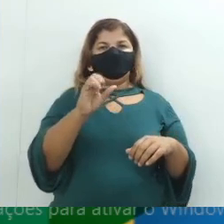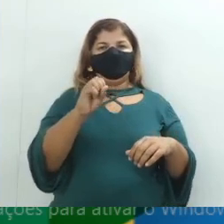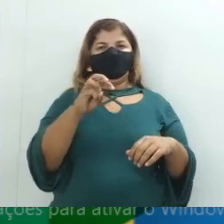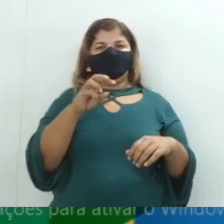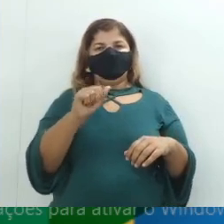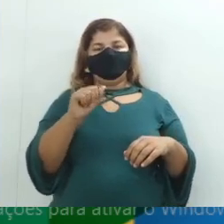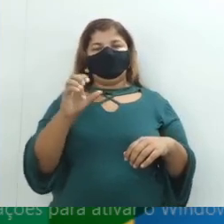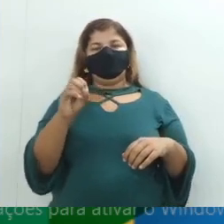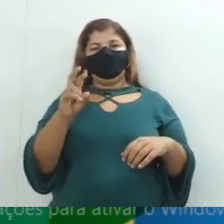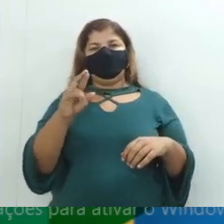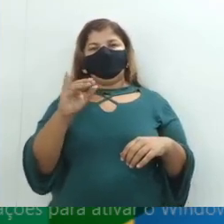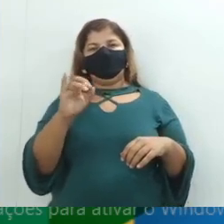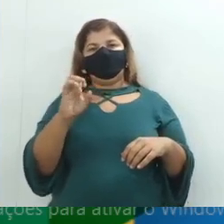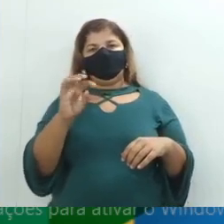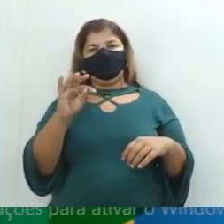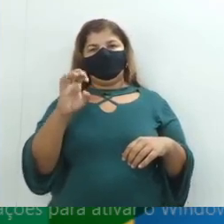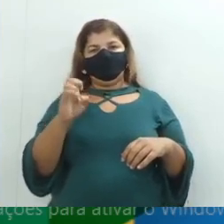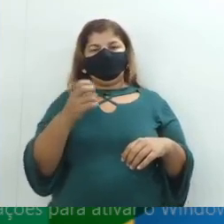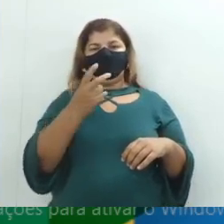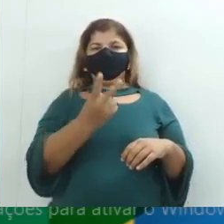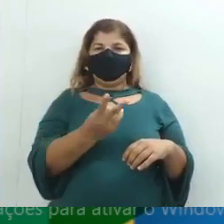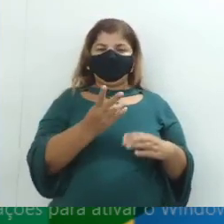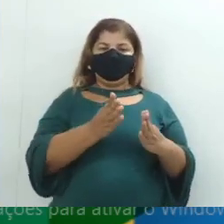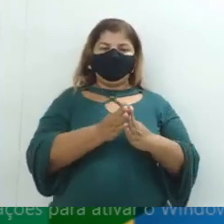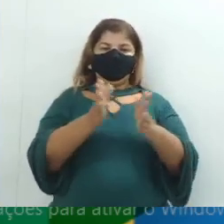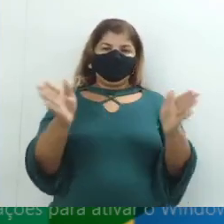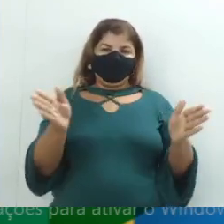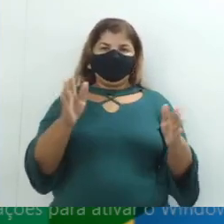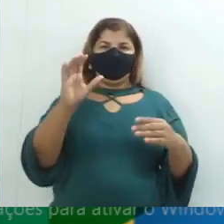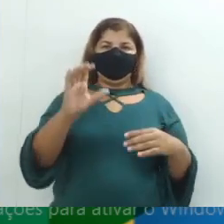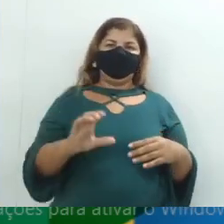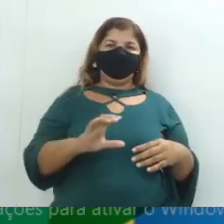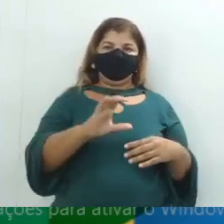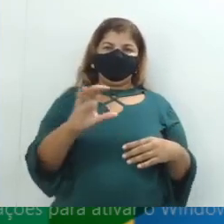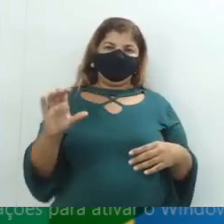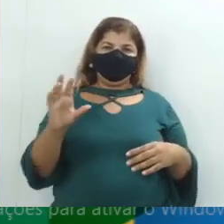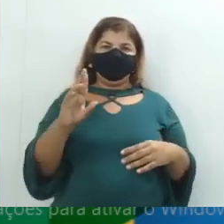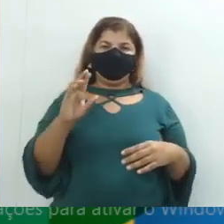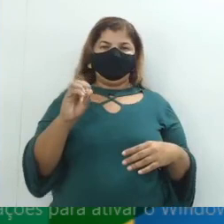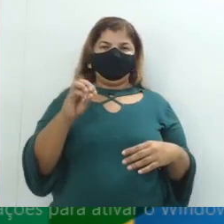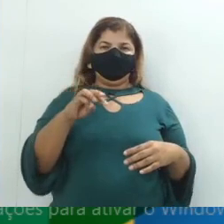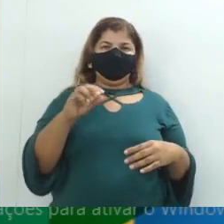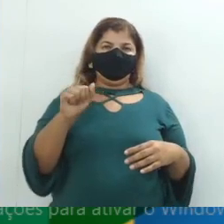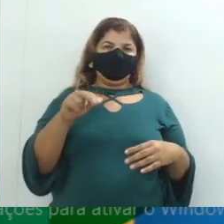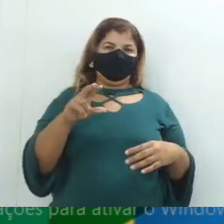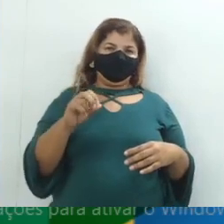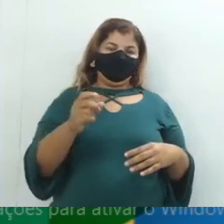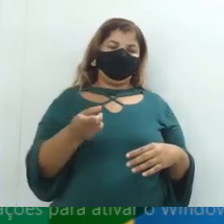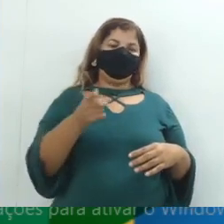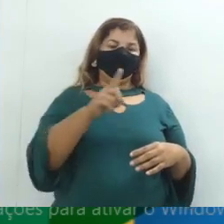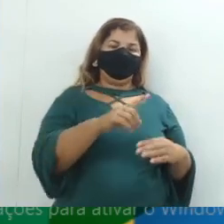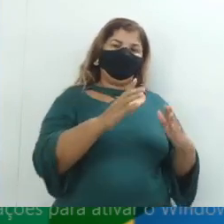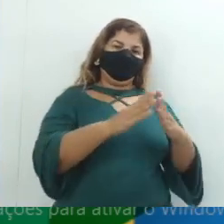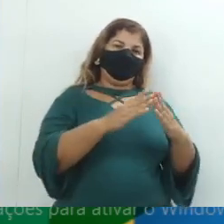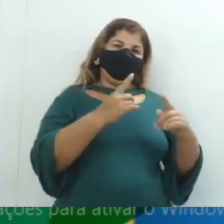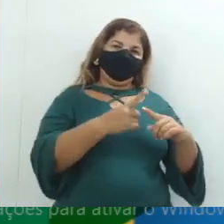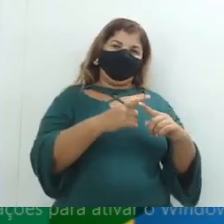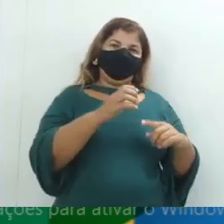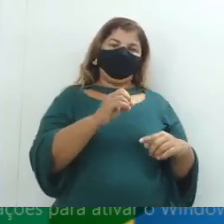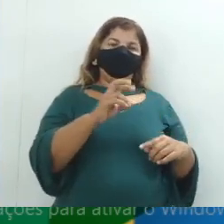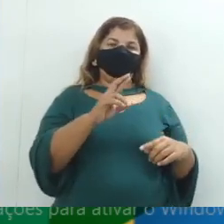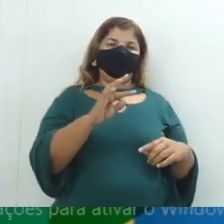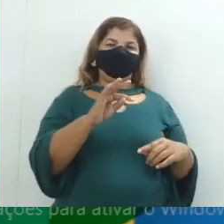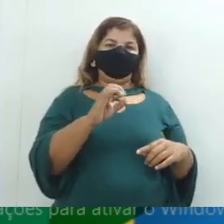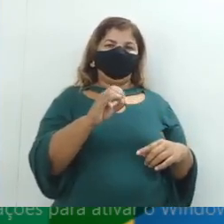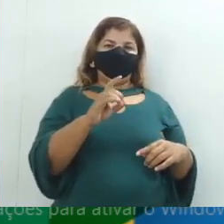no cristianismo, né? O catolicismo ortodoxo romano e a igreja ortodoxa, bem predominante nos dias de